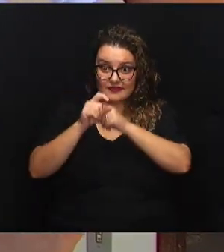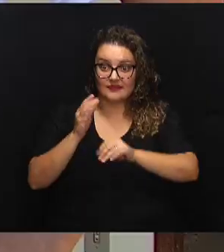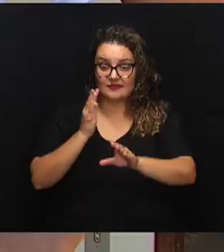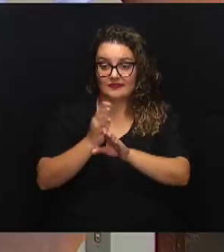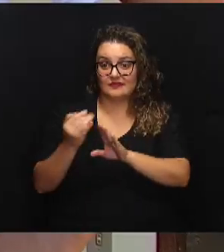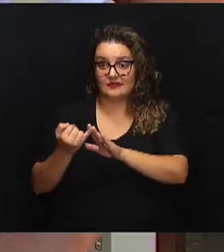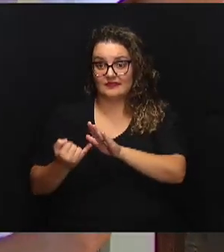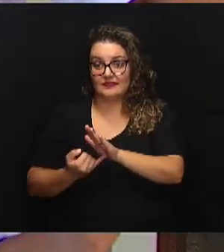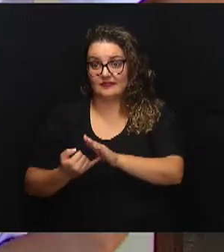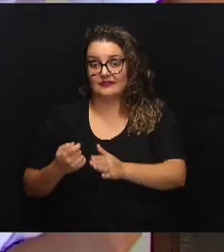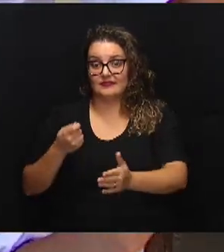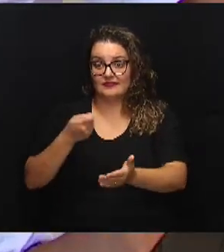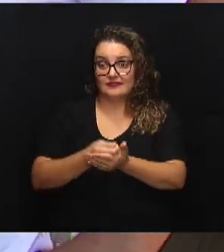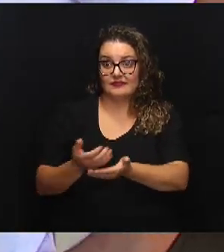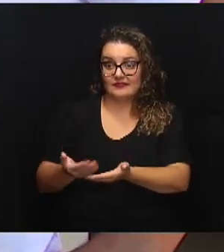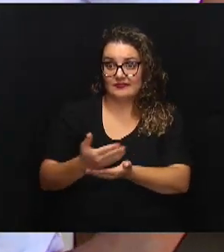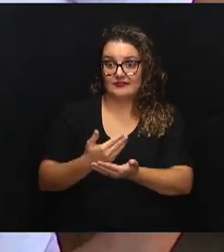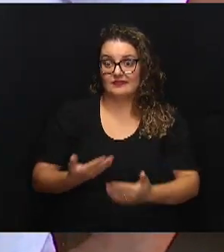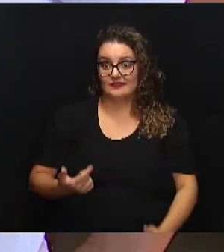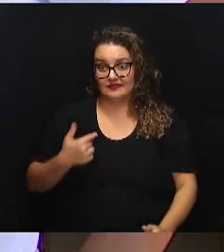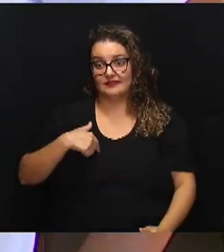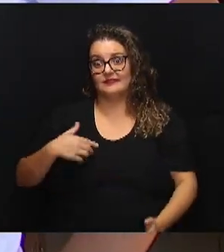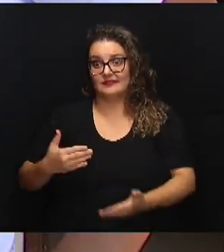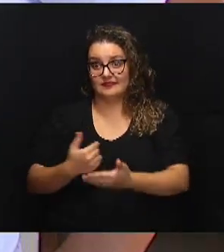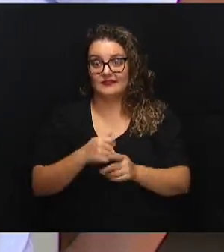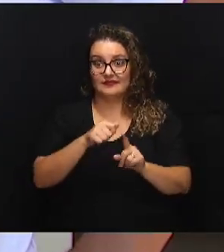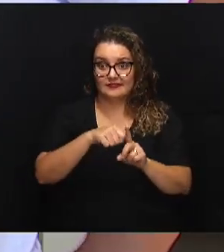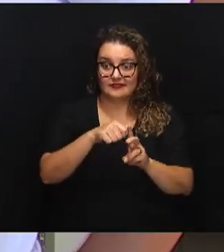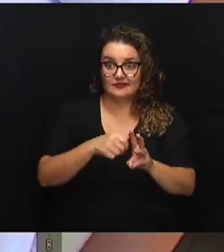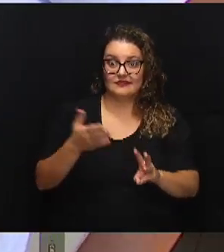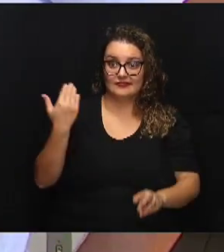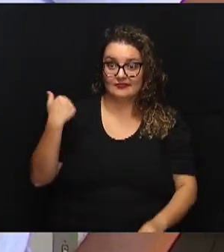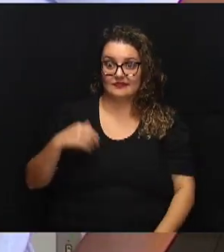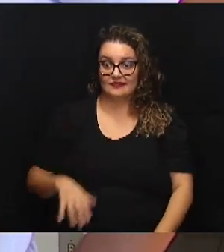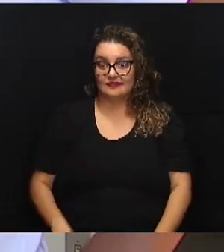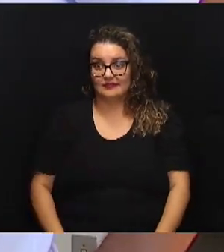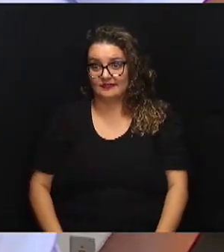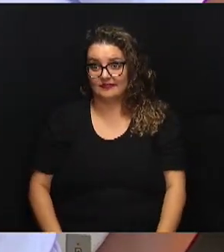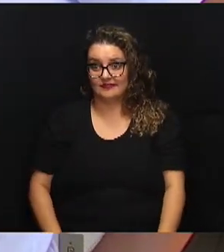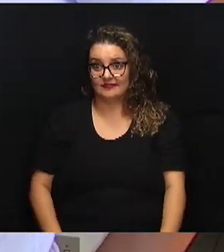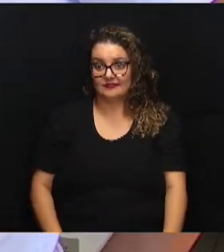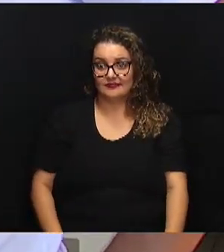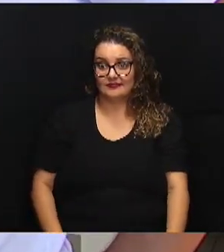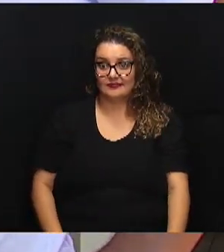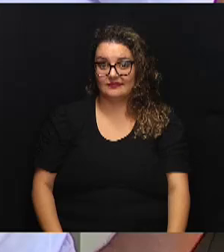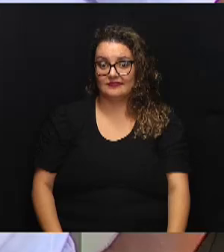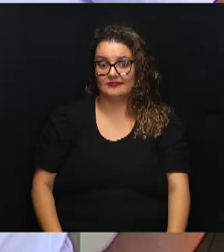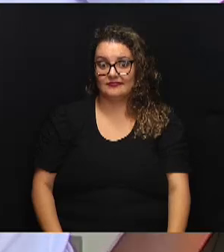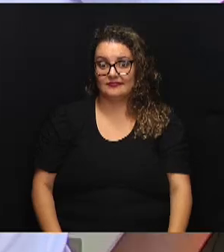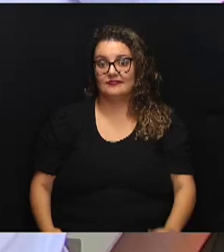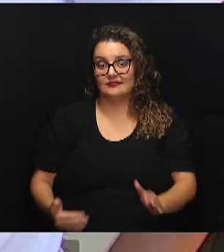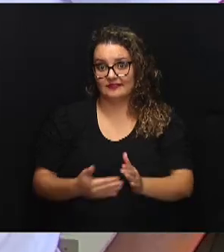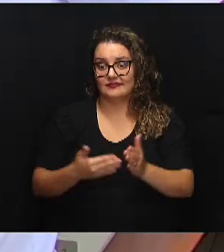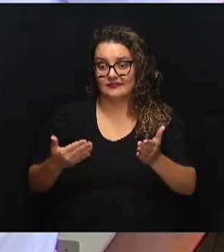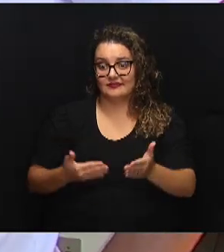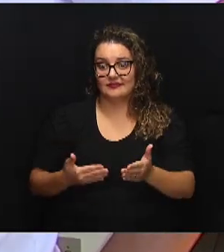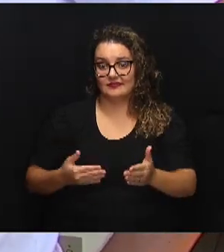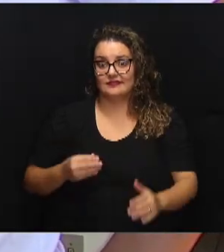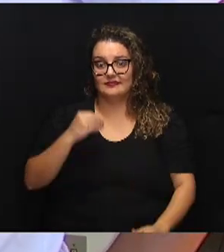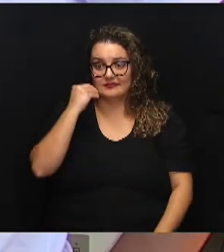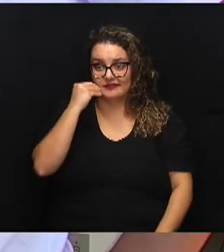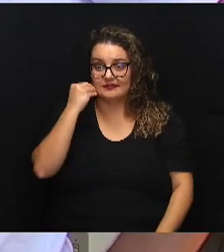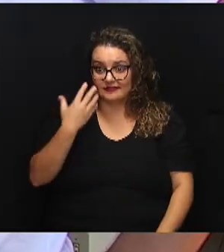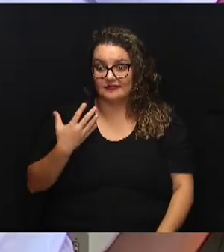não cobre, né, que nos acolhe. Eu fui acolhido há 3 meses atrás e eu tô aqui, tá sendo uma experiência única, né? Tô aprendendo